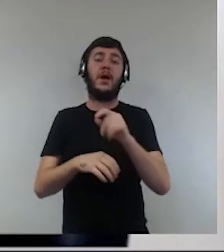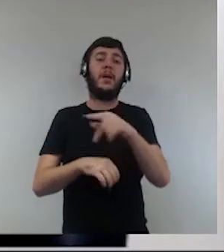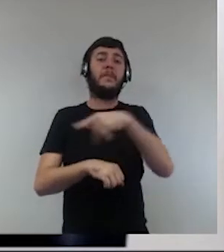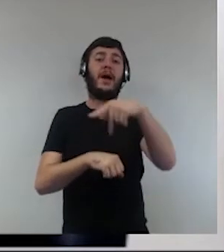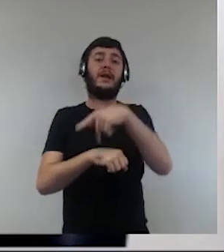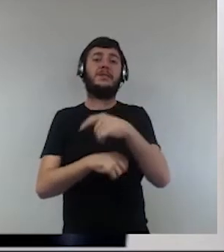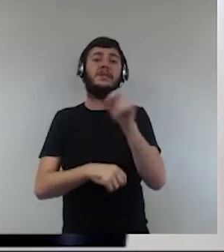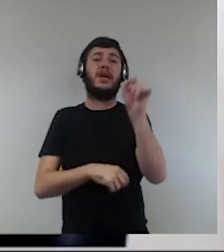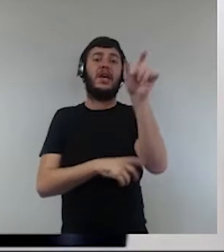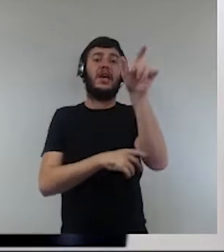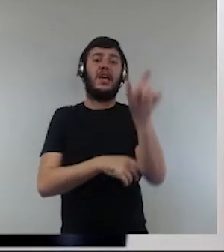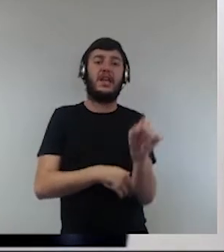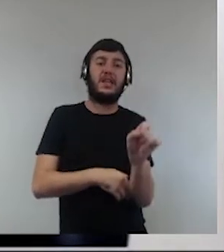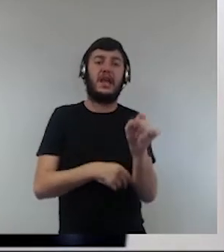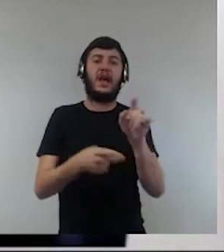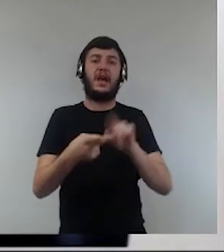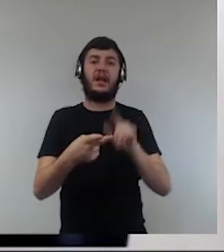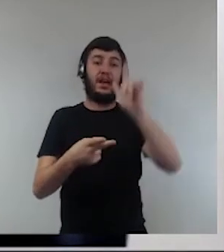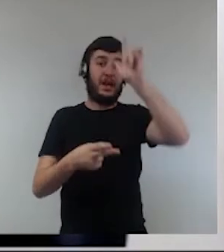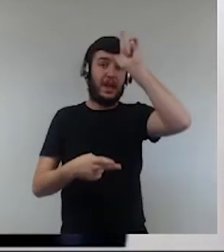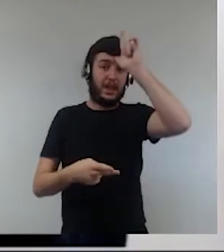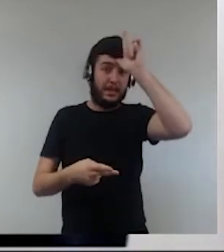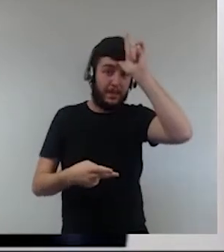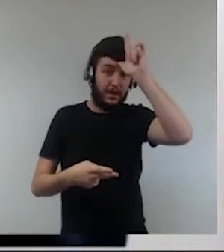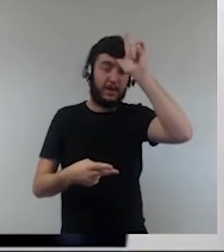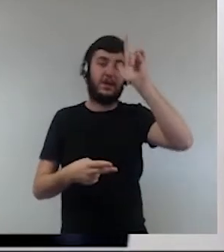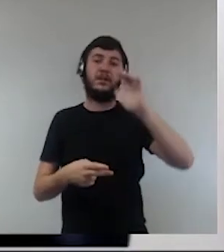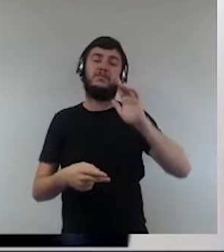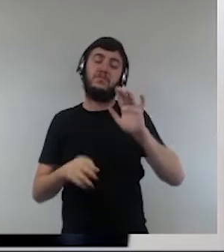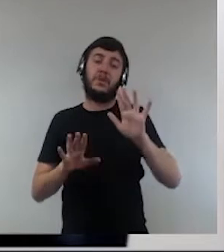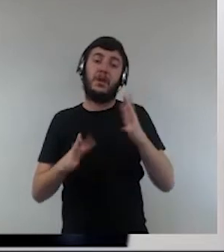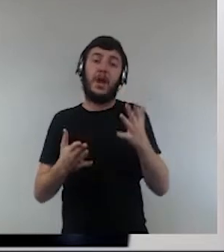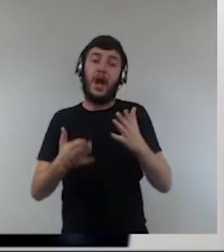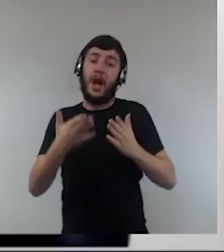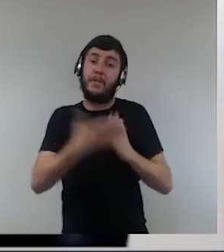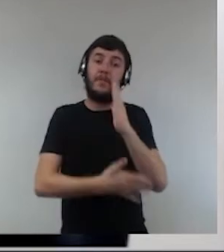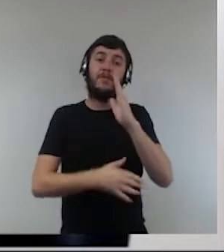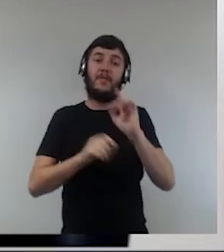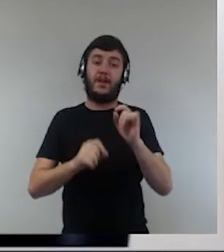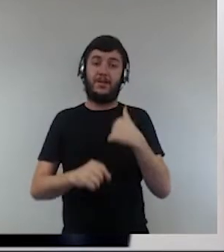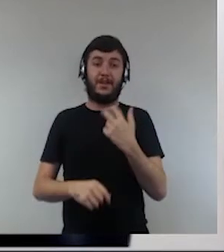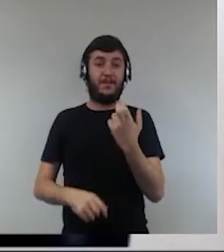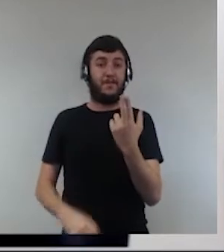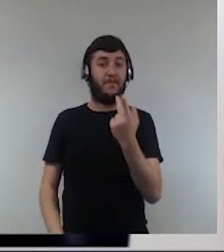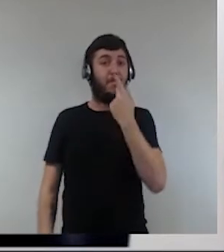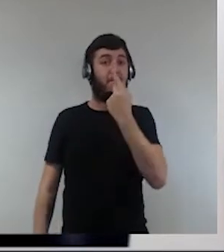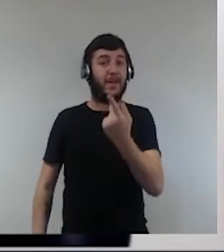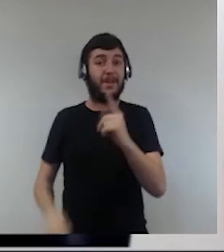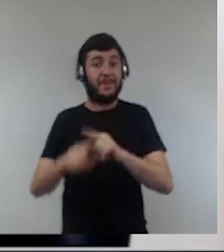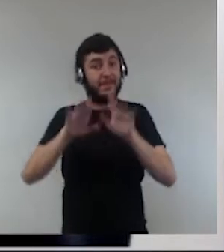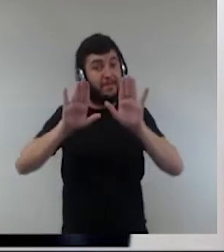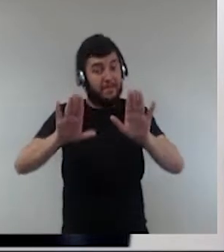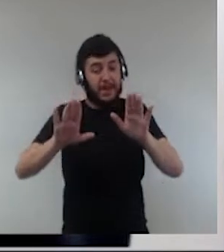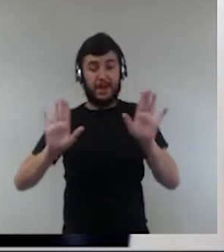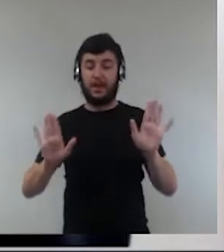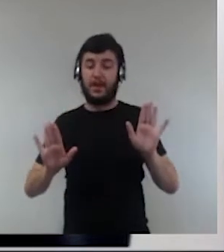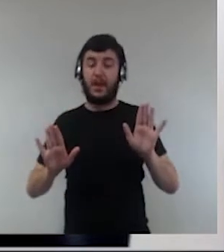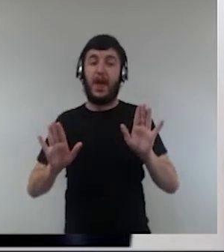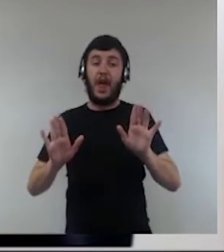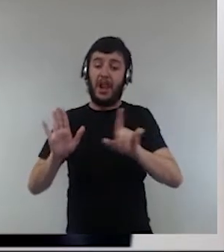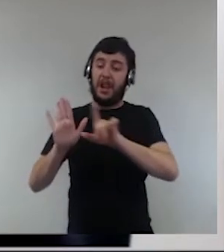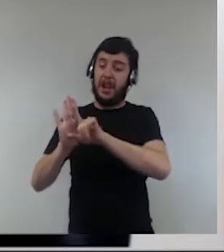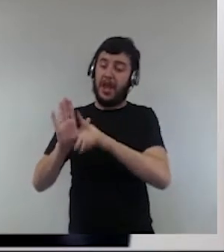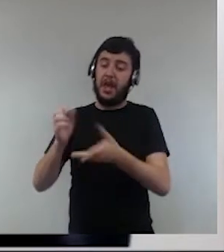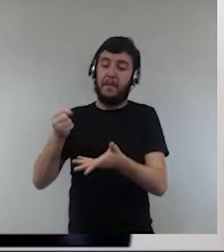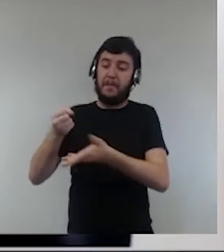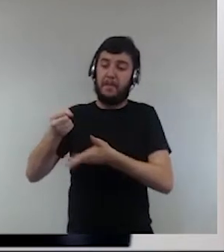Alemanha optaram por aprovar o que eu vou chamar, e estou aqui sem nenhum pudor legislativo, o